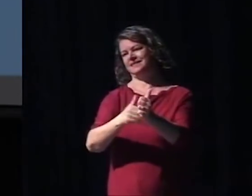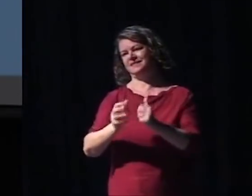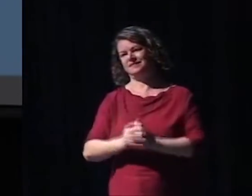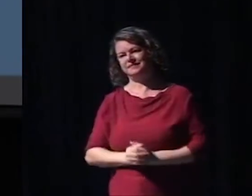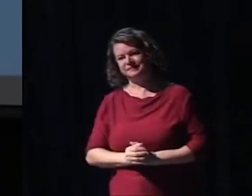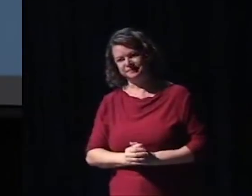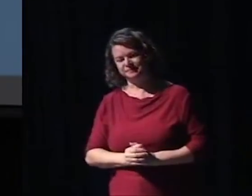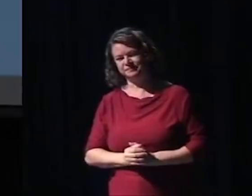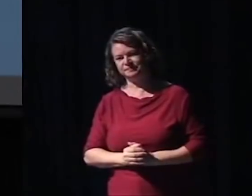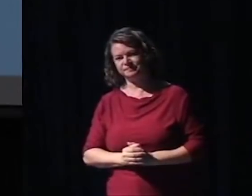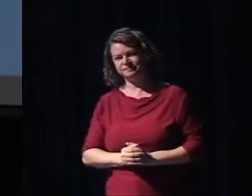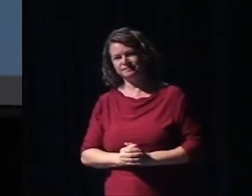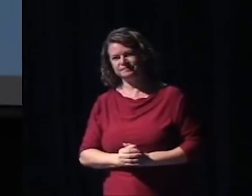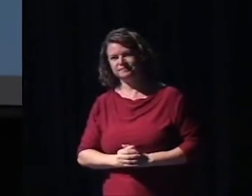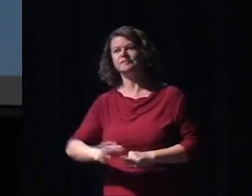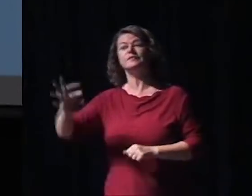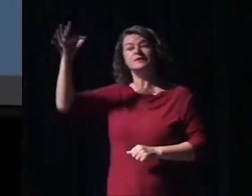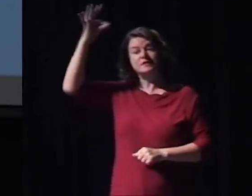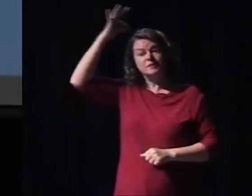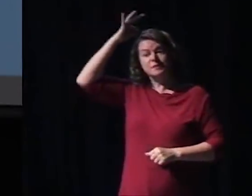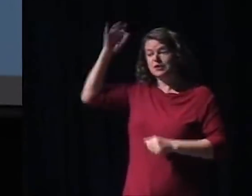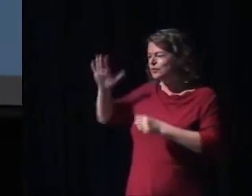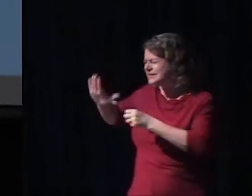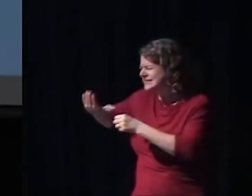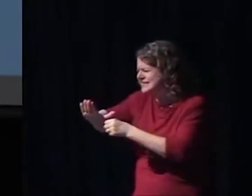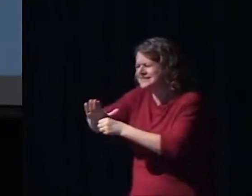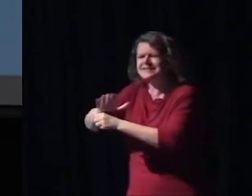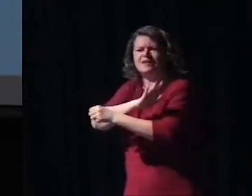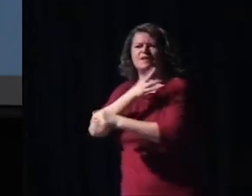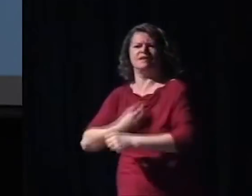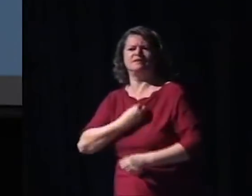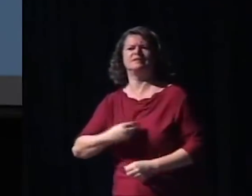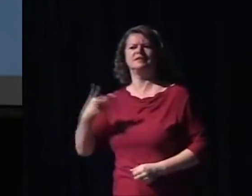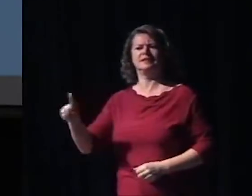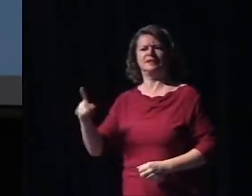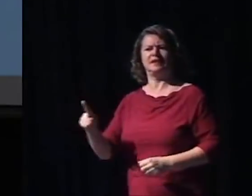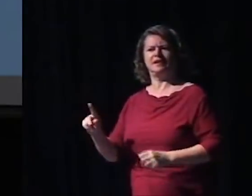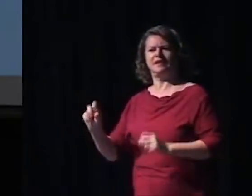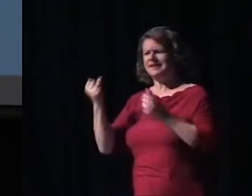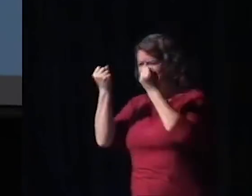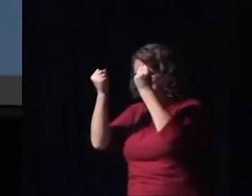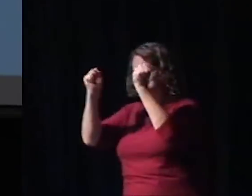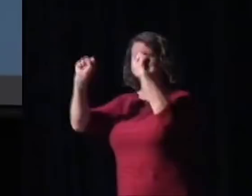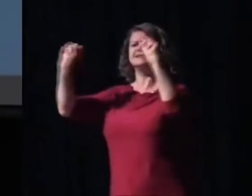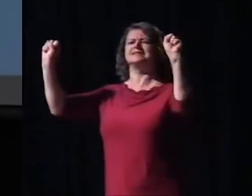era inteiro na vida desse homem chamado Sansão, só que ele